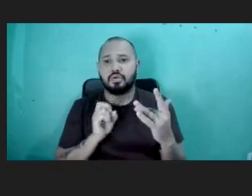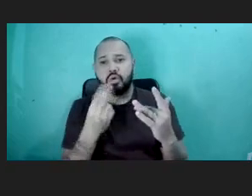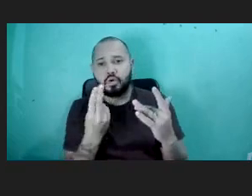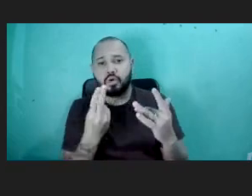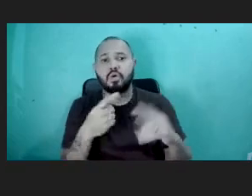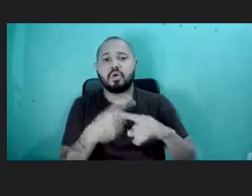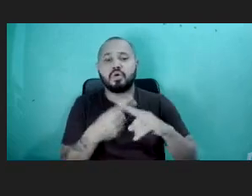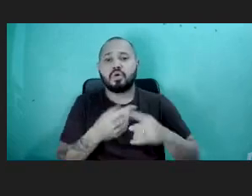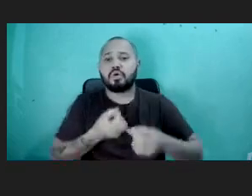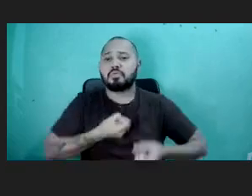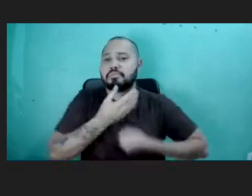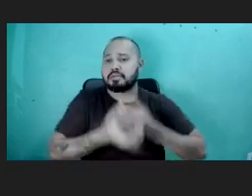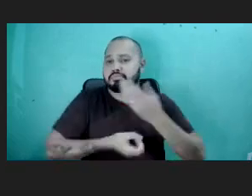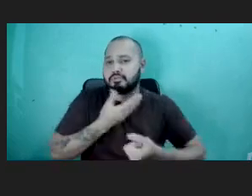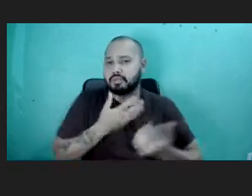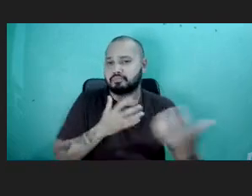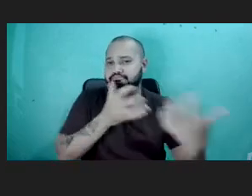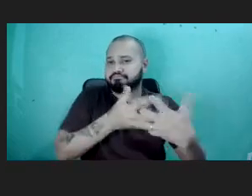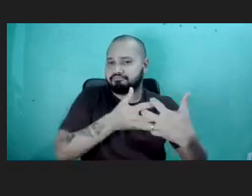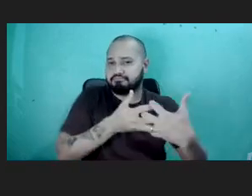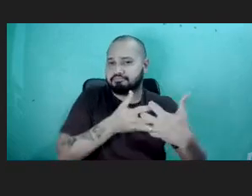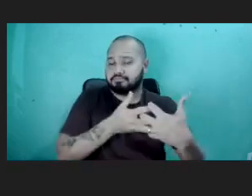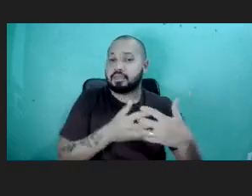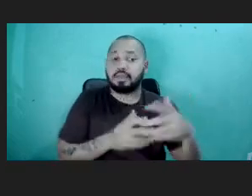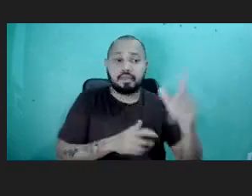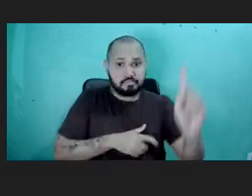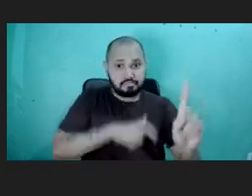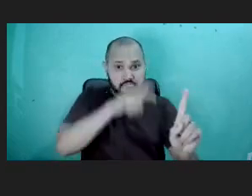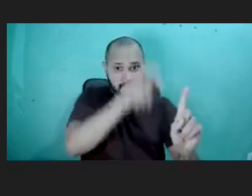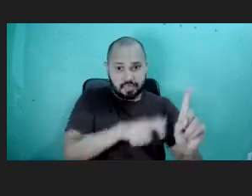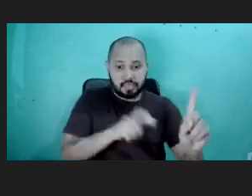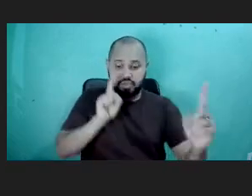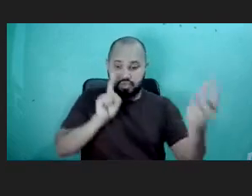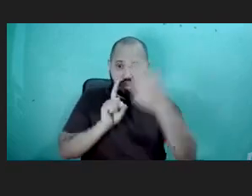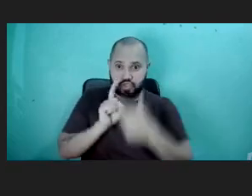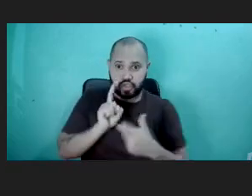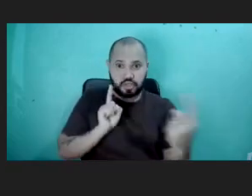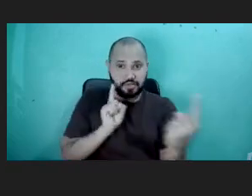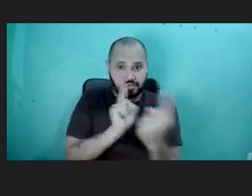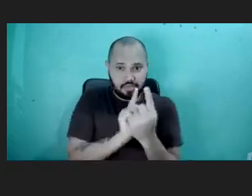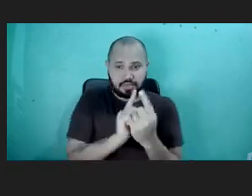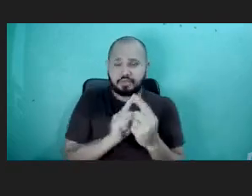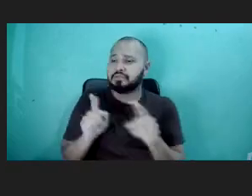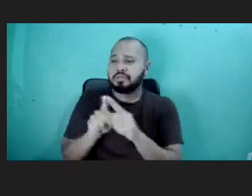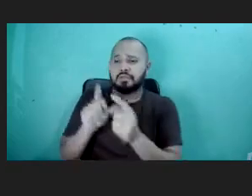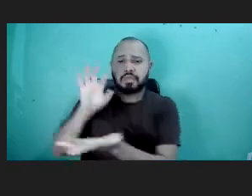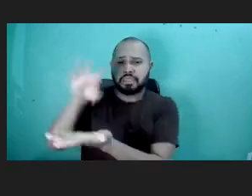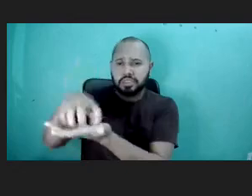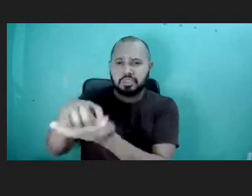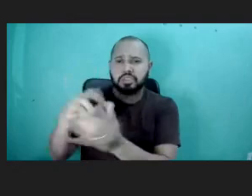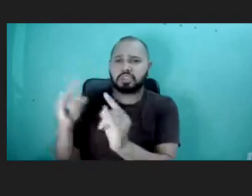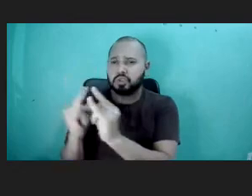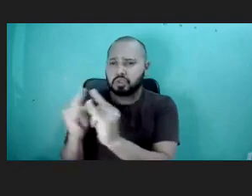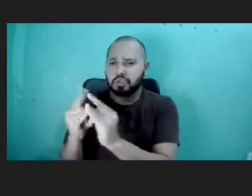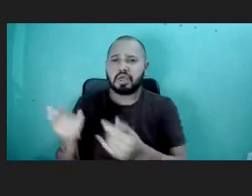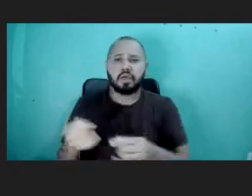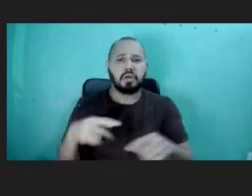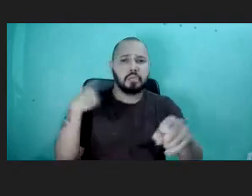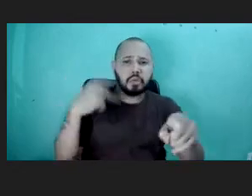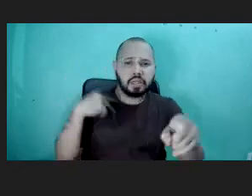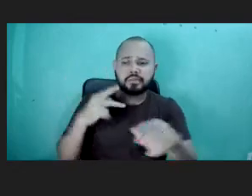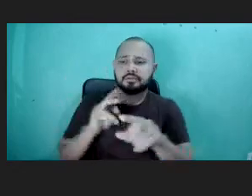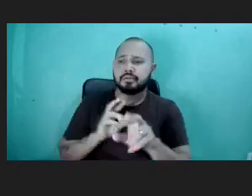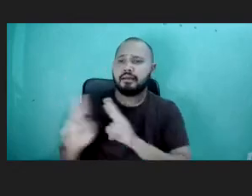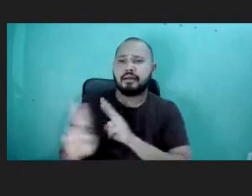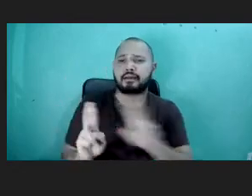numa relação entre indivíduos, entre pessoas, mas na relação com instituições, com políticas, né? Uma relação mais ampla. Então, não é como